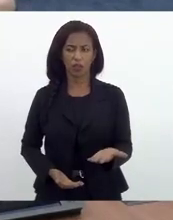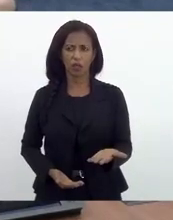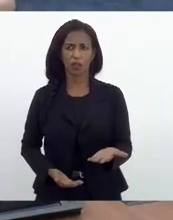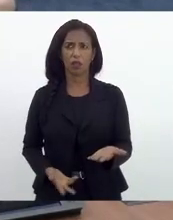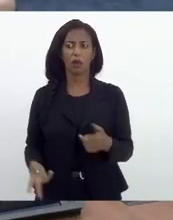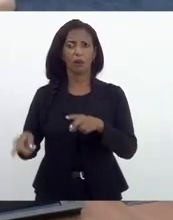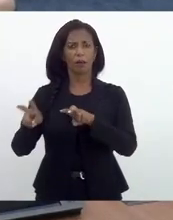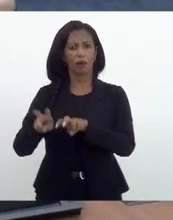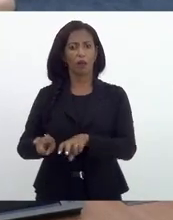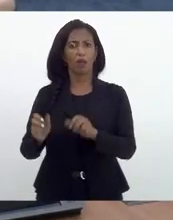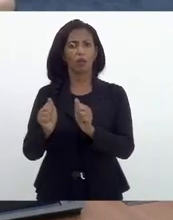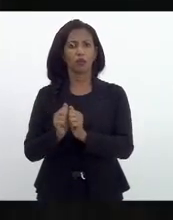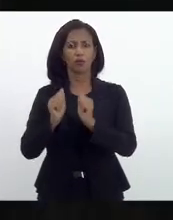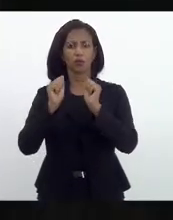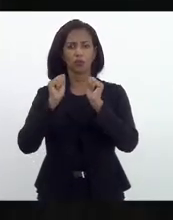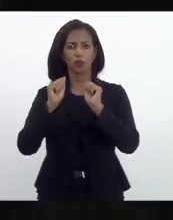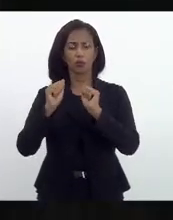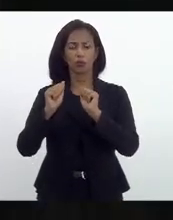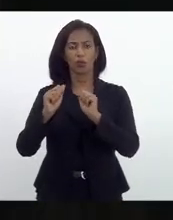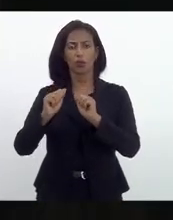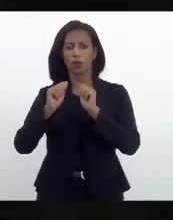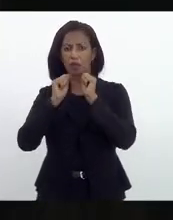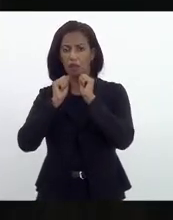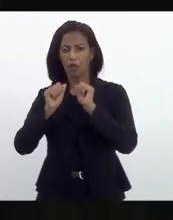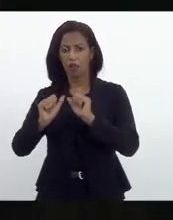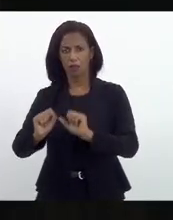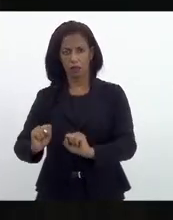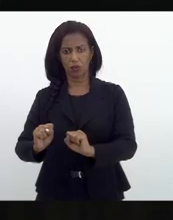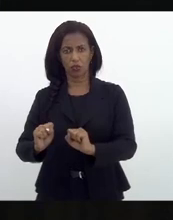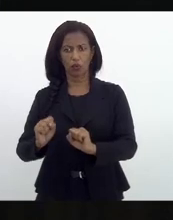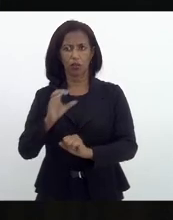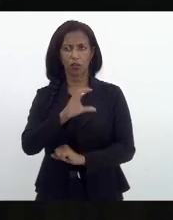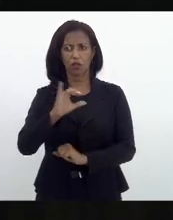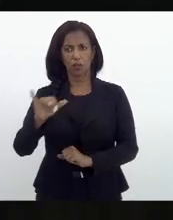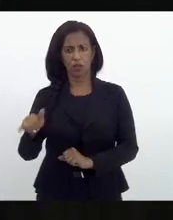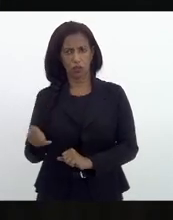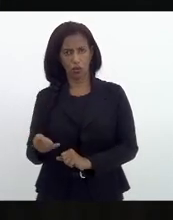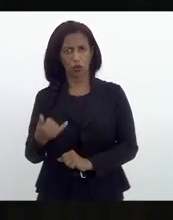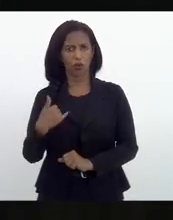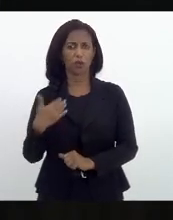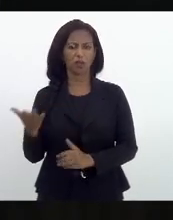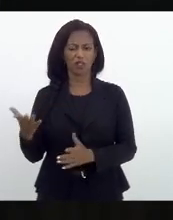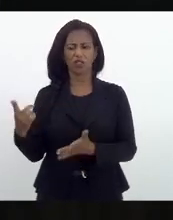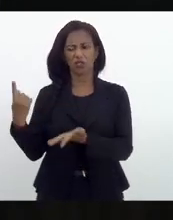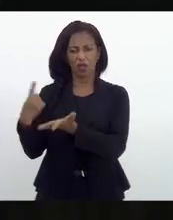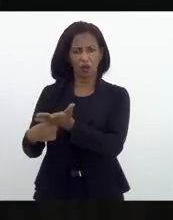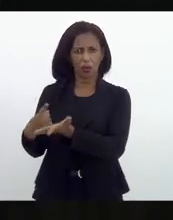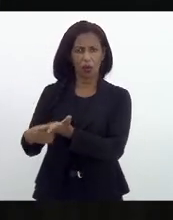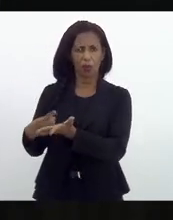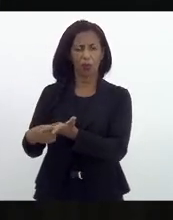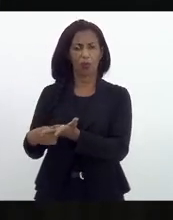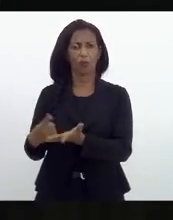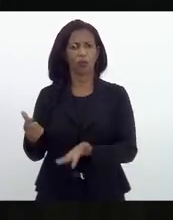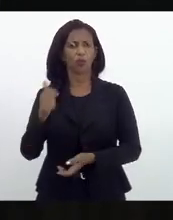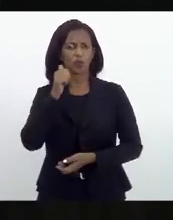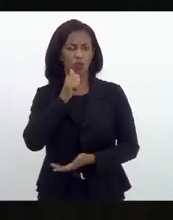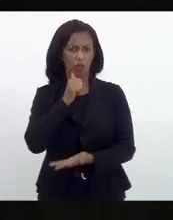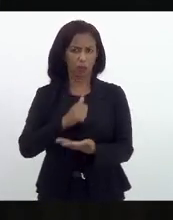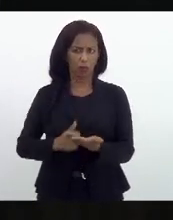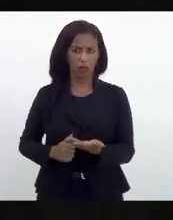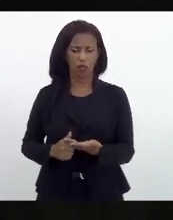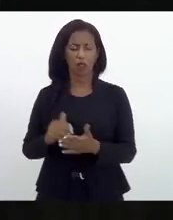junto com a assessoria da CCJ e da Ellen com a sua assessoria nós já estamos construindo um acordo em relação às mulheres